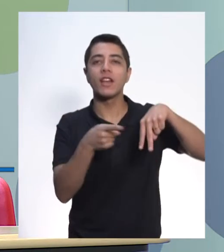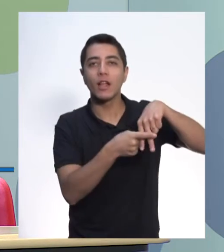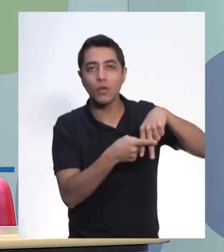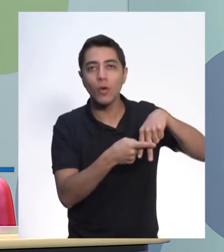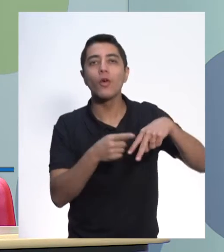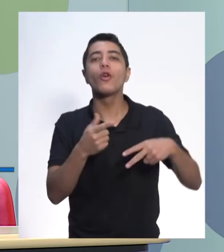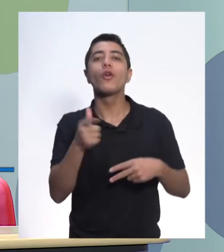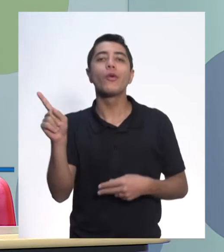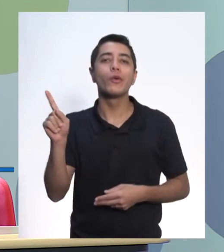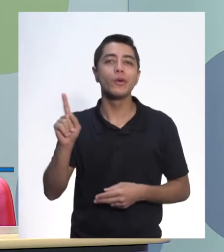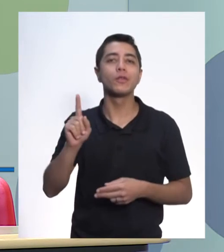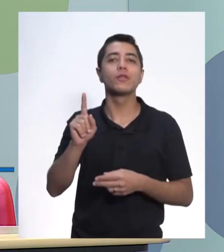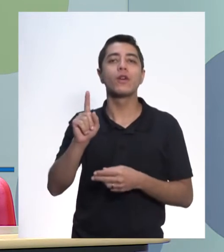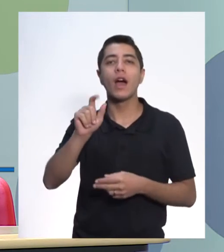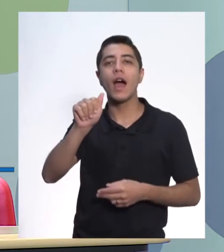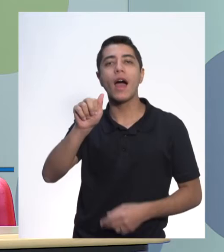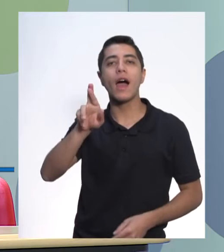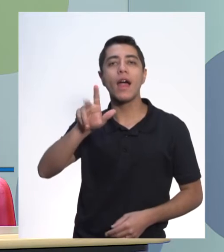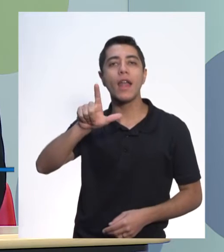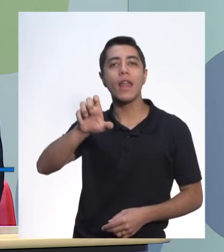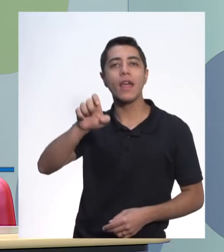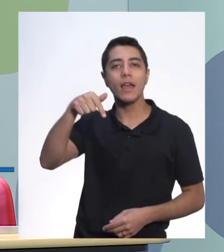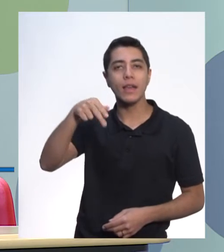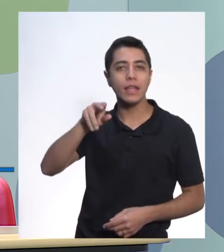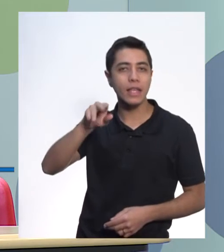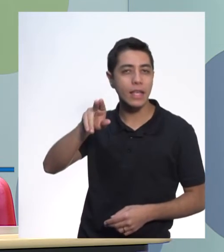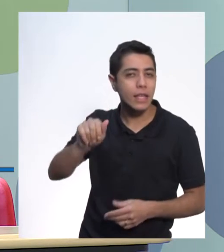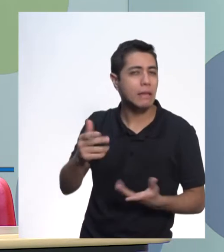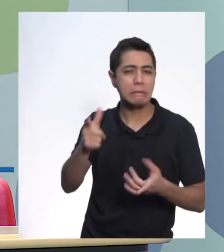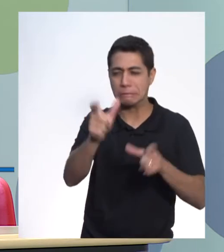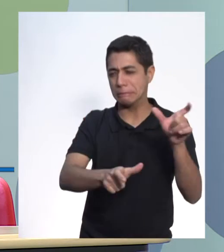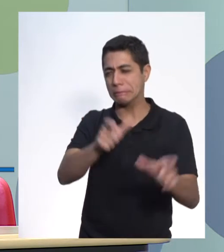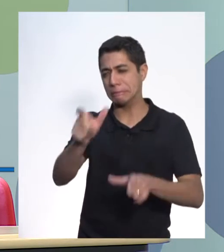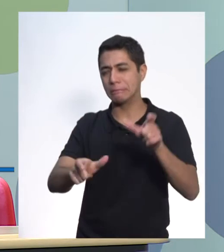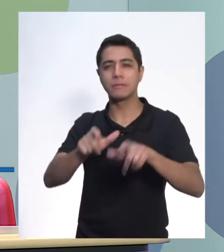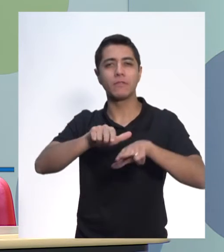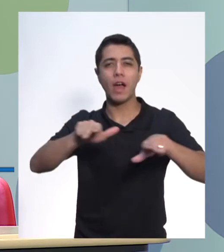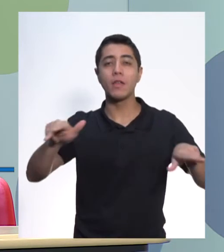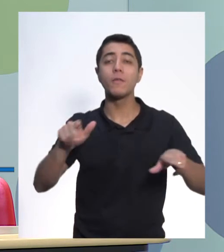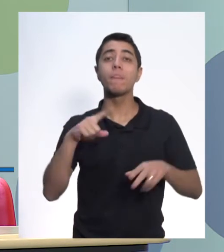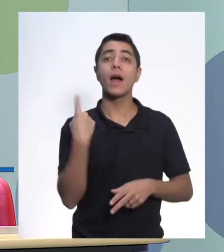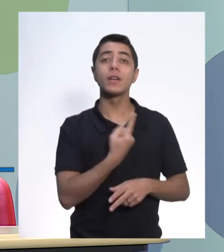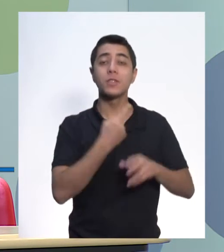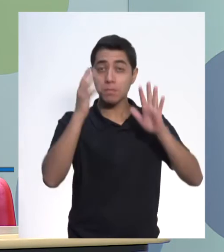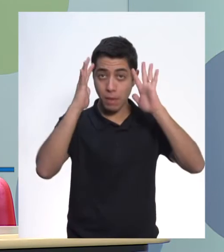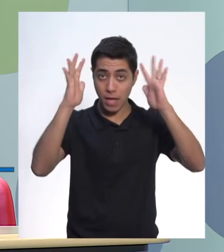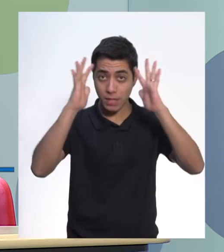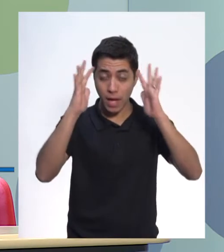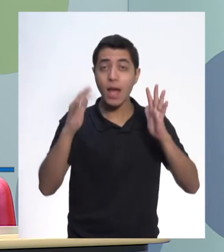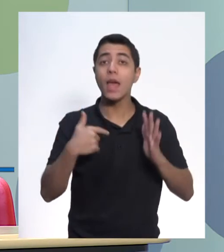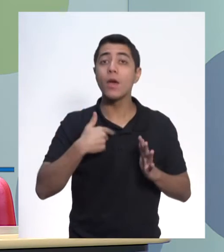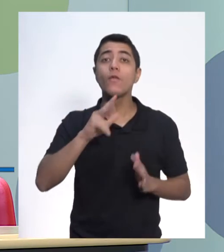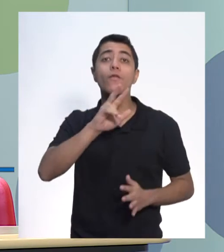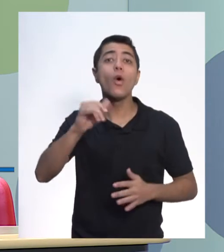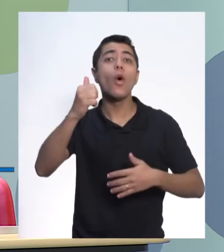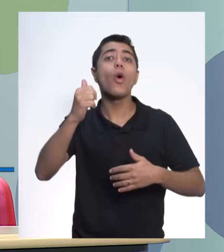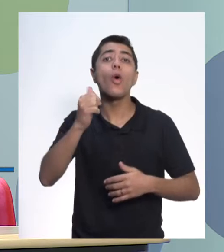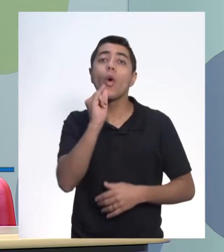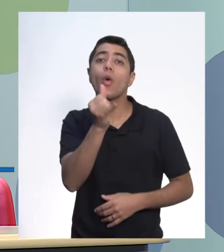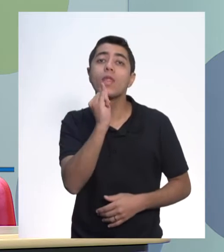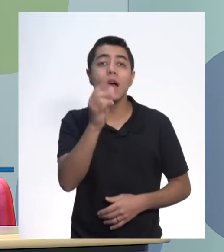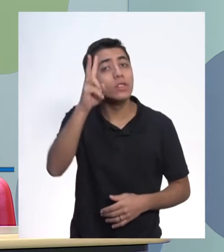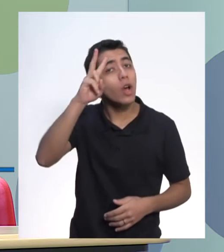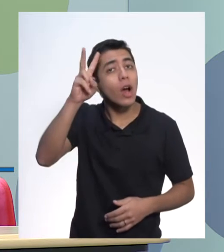segue um pouquinho pensando nessa questão do modelo de herói para pensar que história eu vou contar. Qual que vai ser o meu modelo de história? Tem vários. Na verdade,